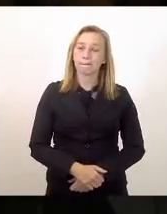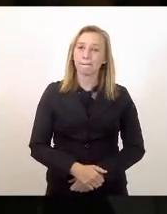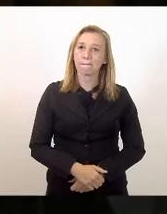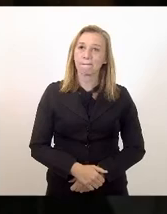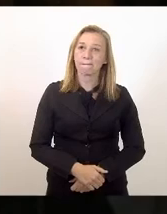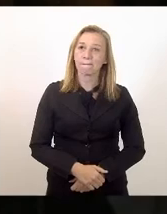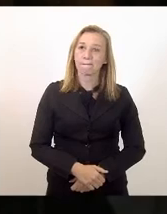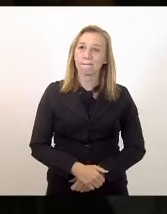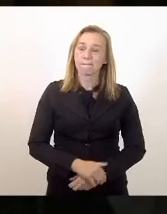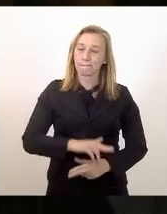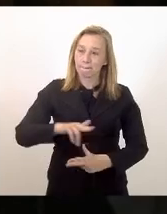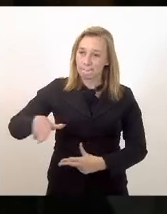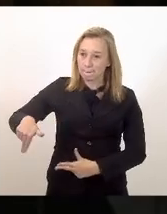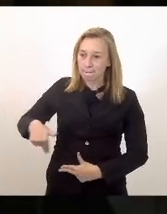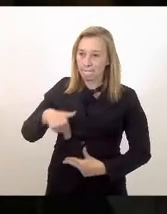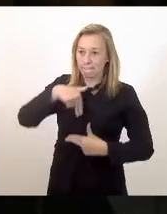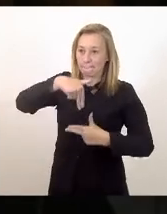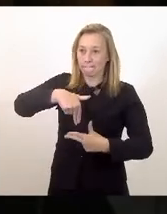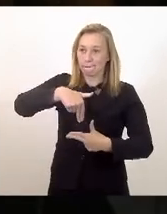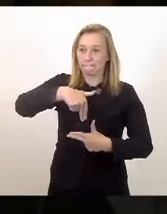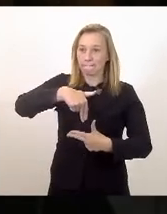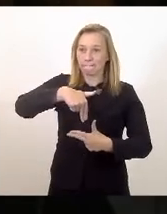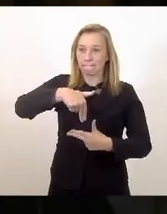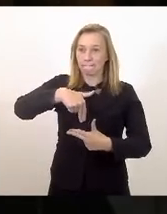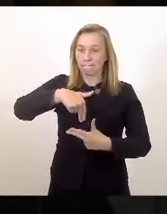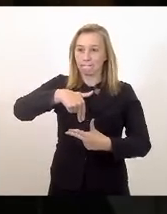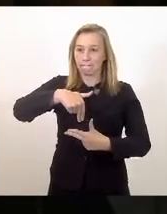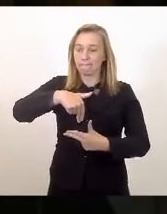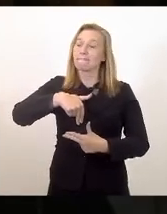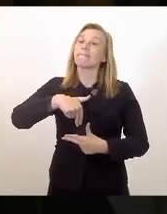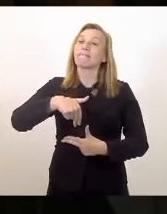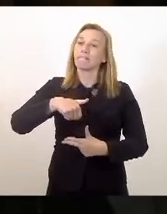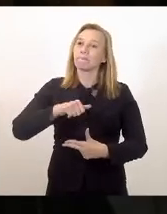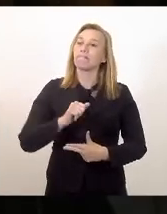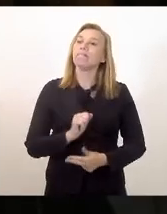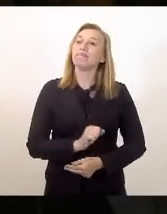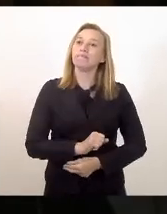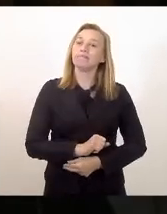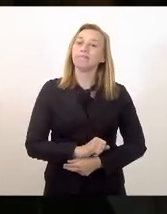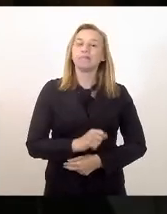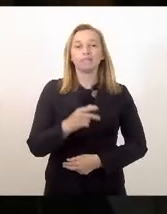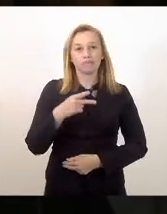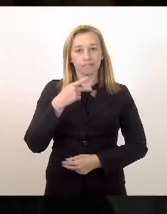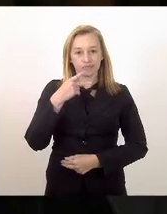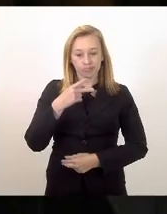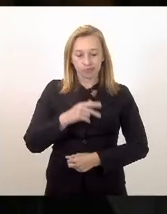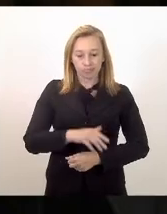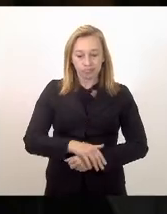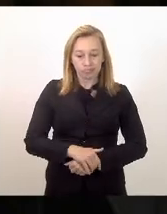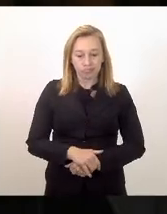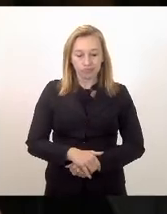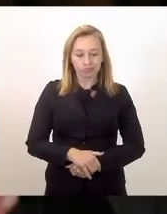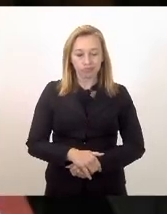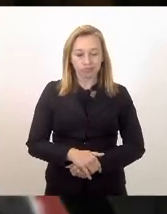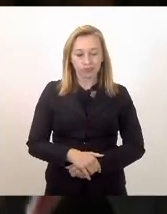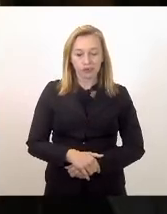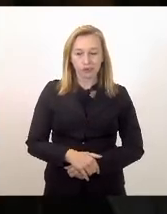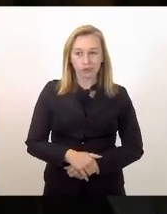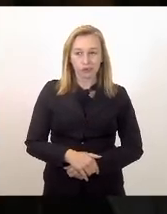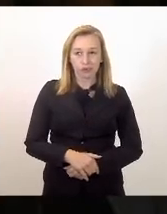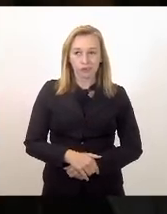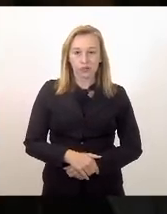eu assumo a tribuna para fazer uma consideração a respeito